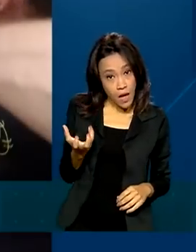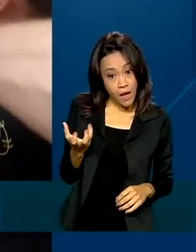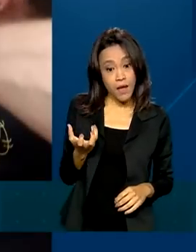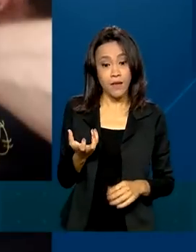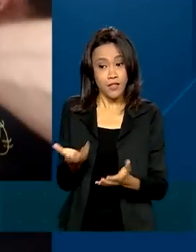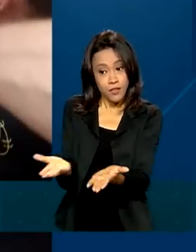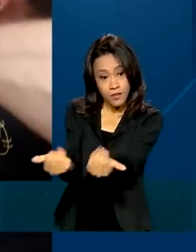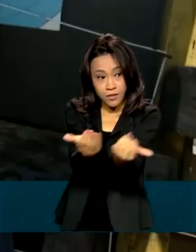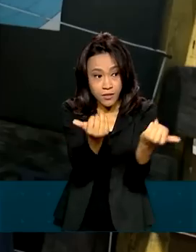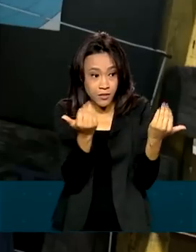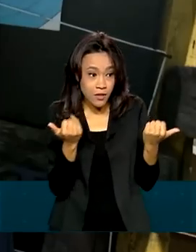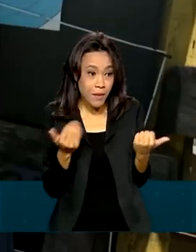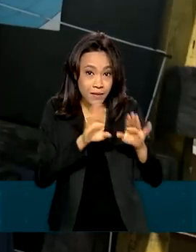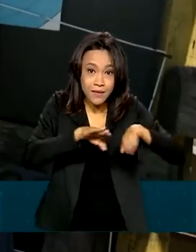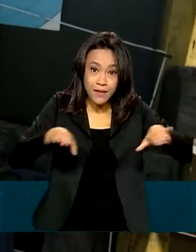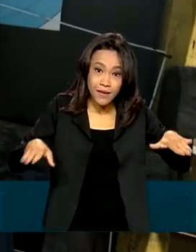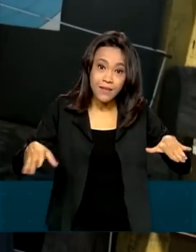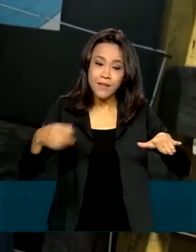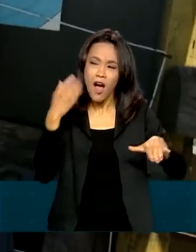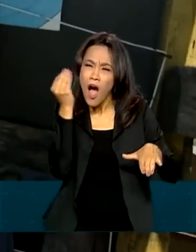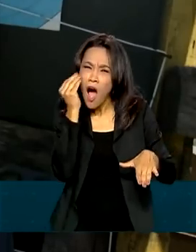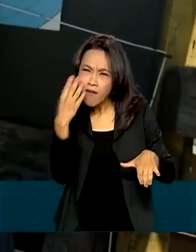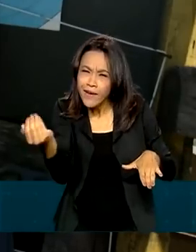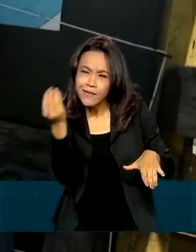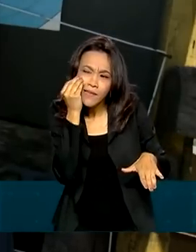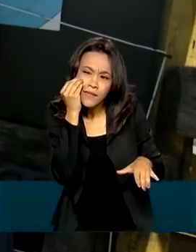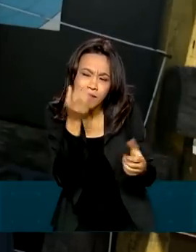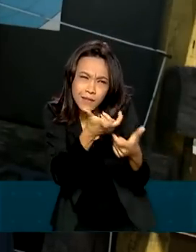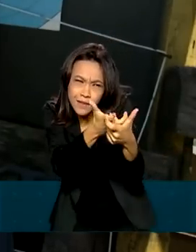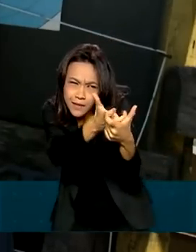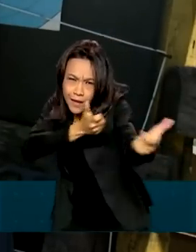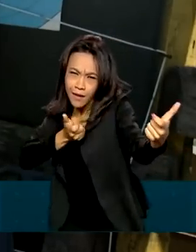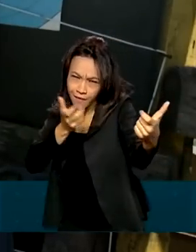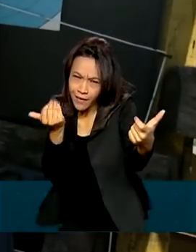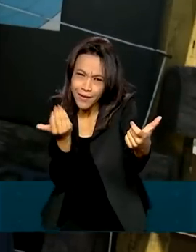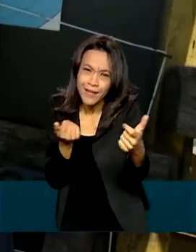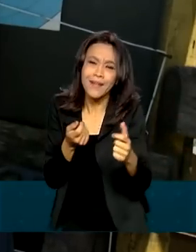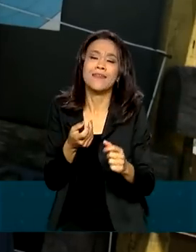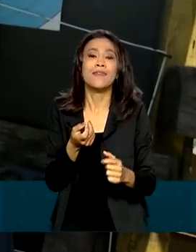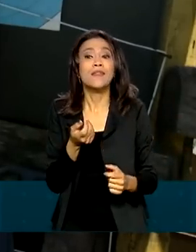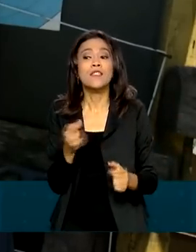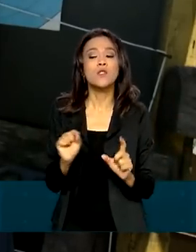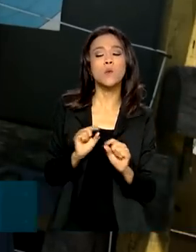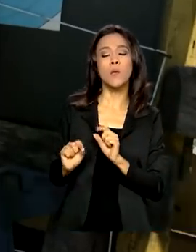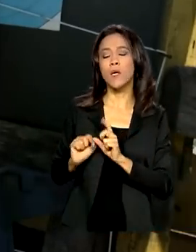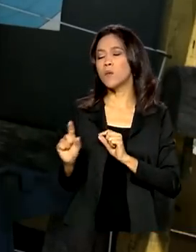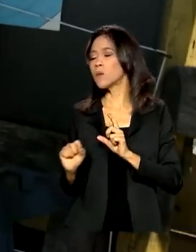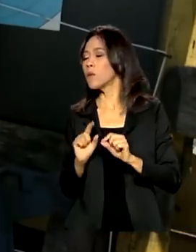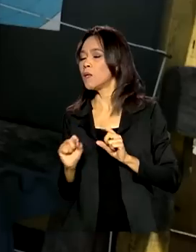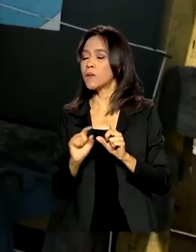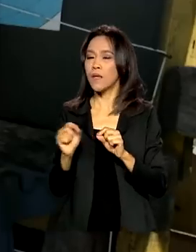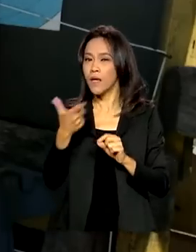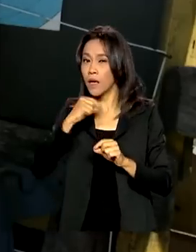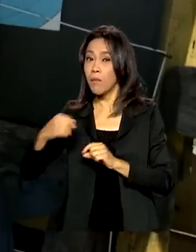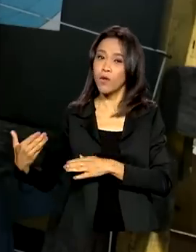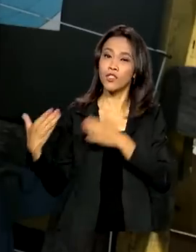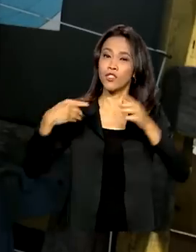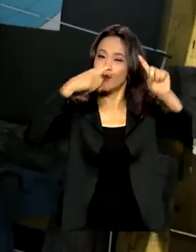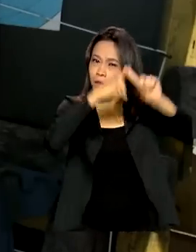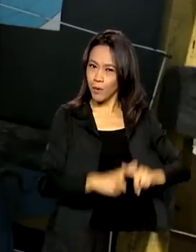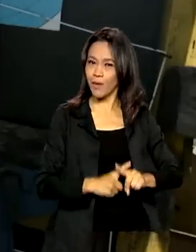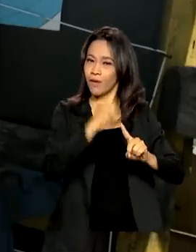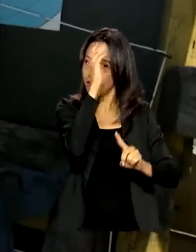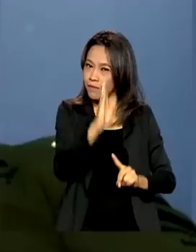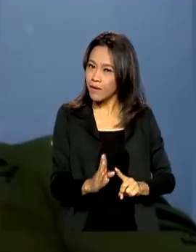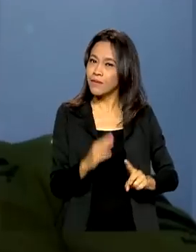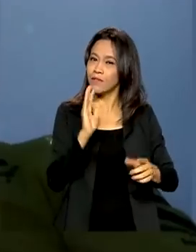aí do ambiente escolar aí para experimentar o tiro com arco, né? E dentre esses começar a selecionar também quem possa aí entrar nos campeonatos brasileiros escolar e quem sabe